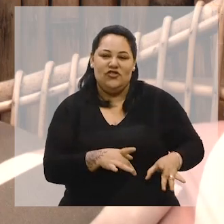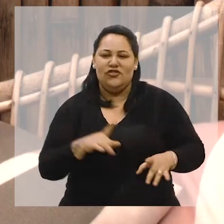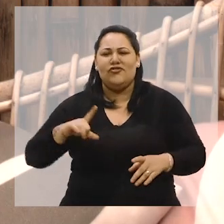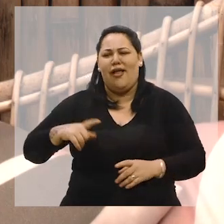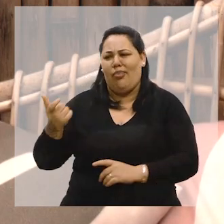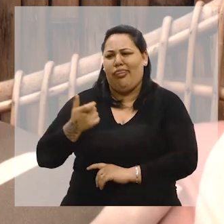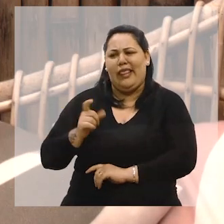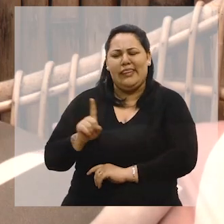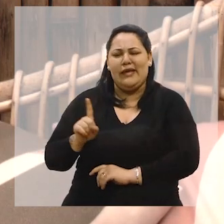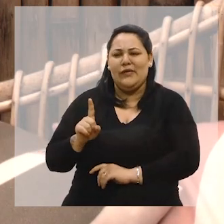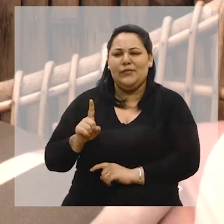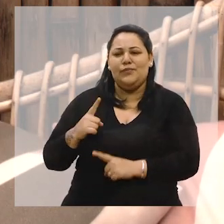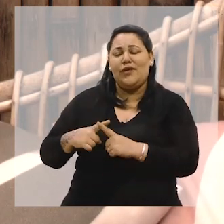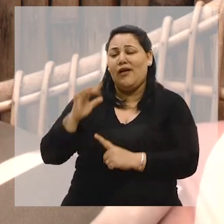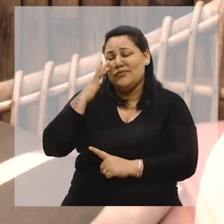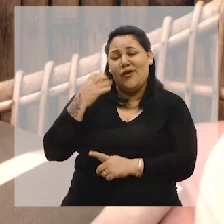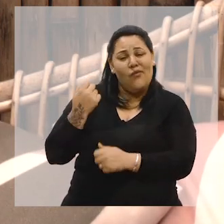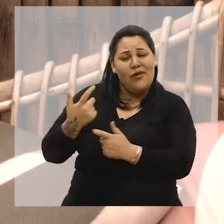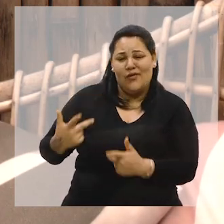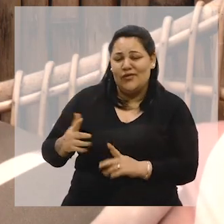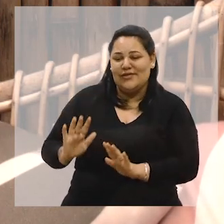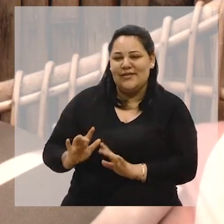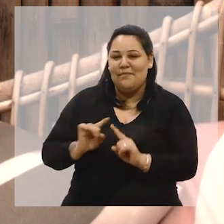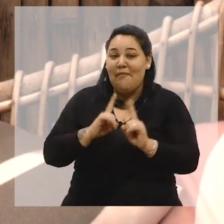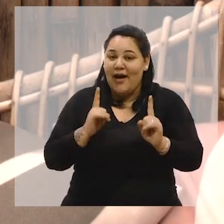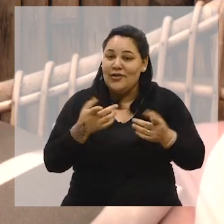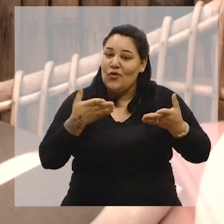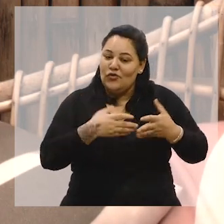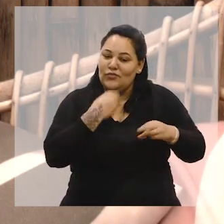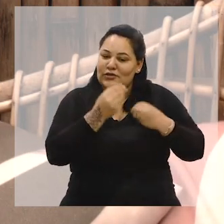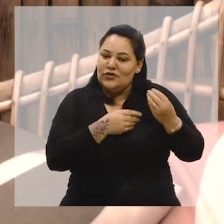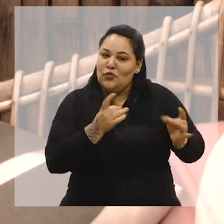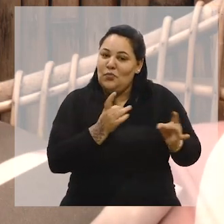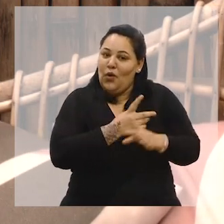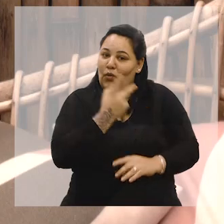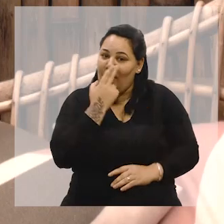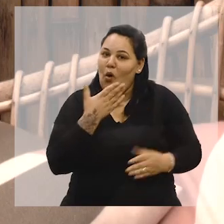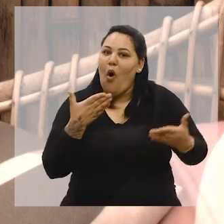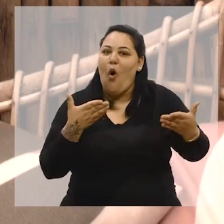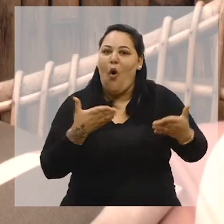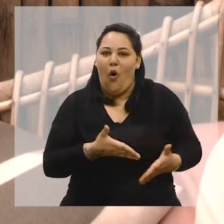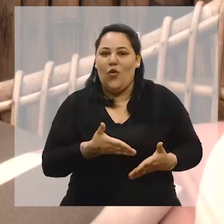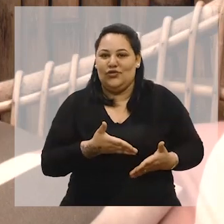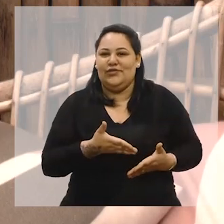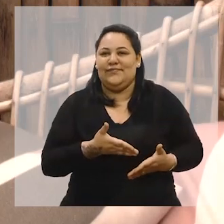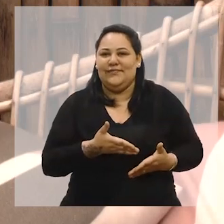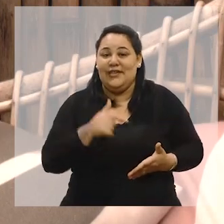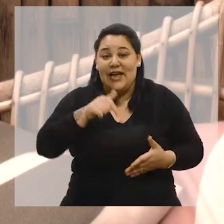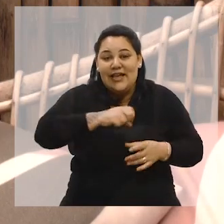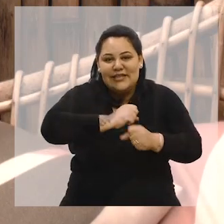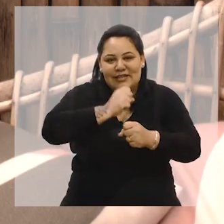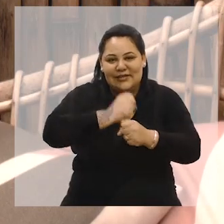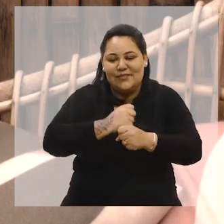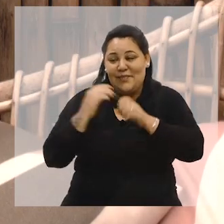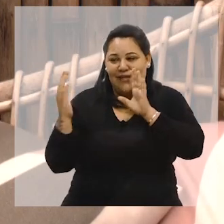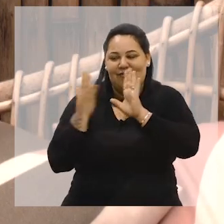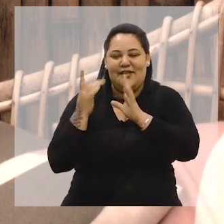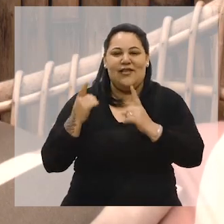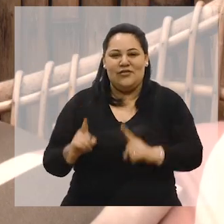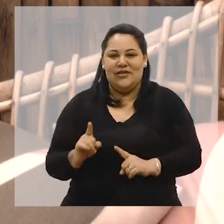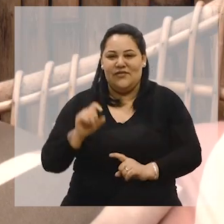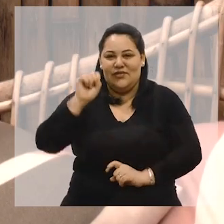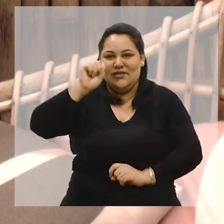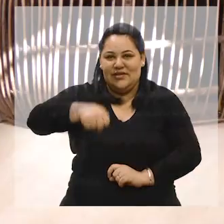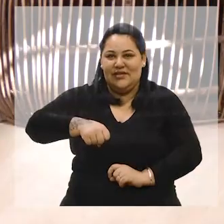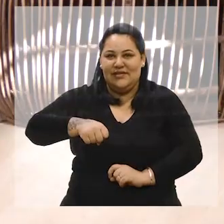tive foi por algum motivo e eu acho que eu não estaria tão preparada como eu estou e estava esse ano para enfrentar esse